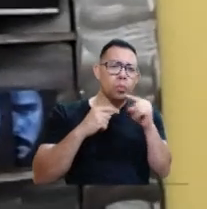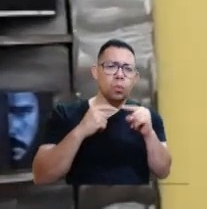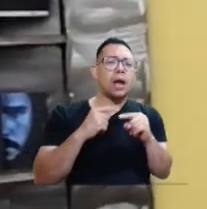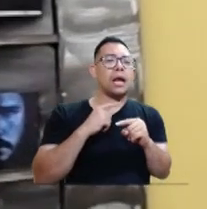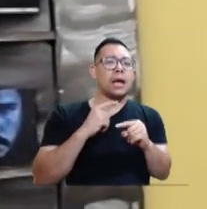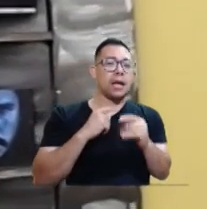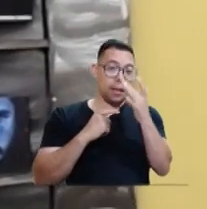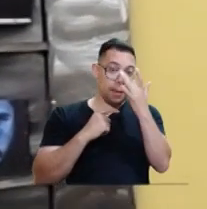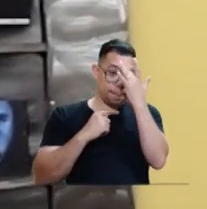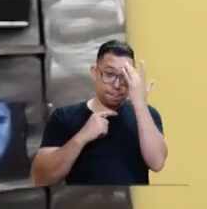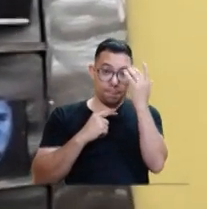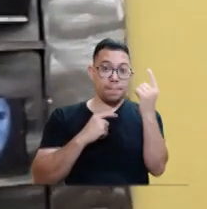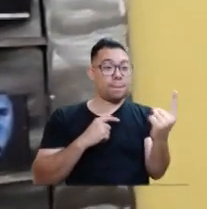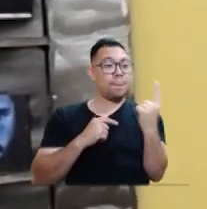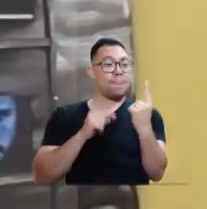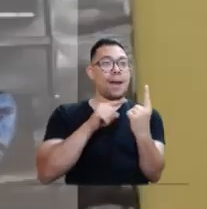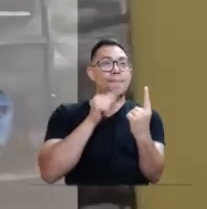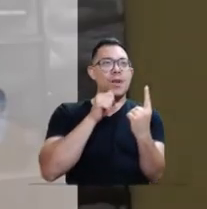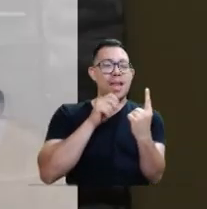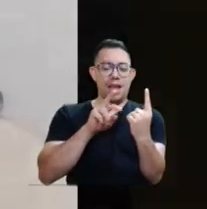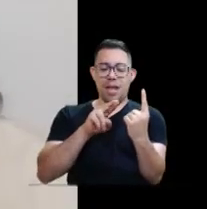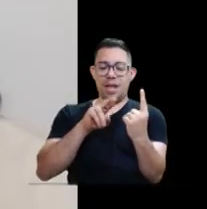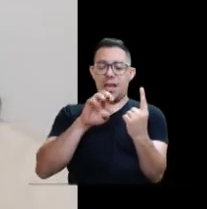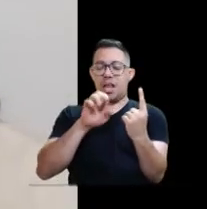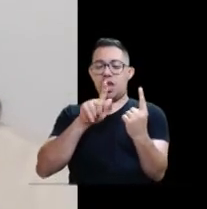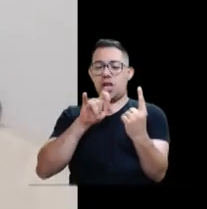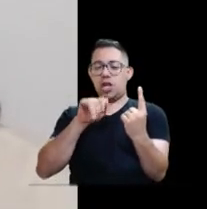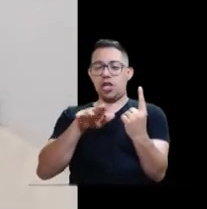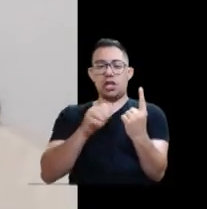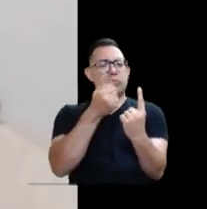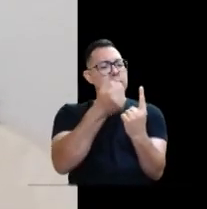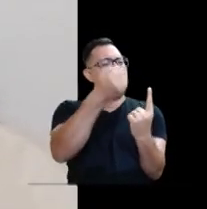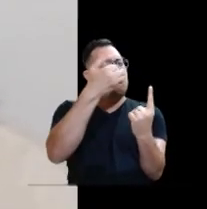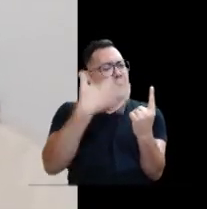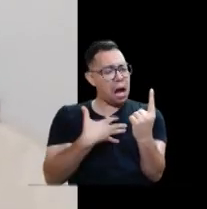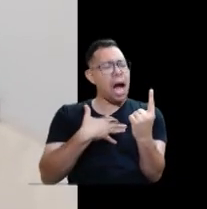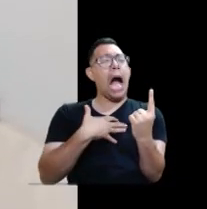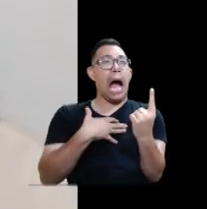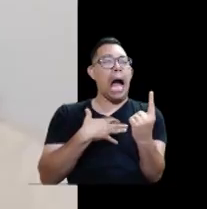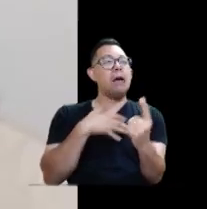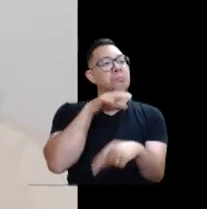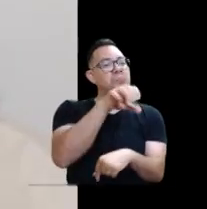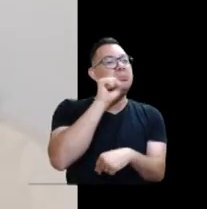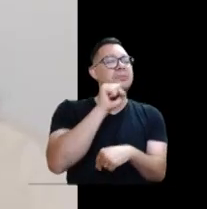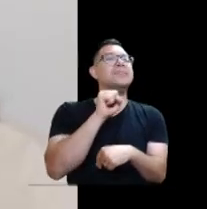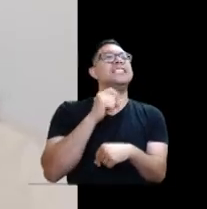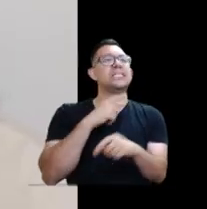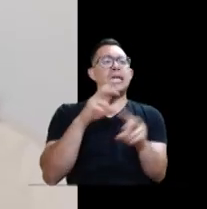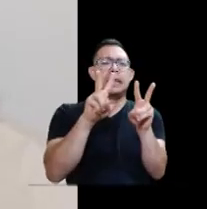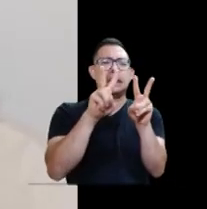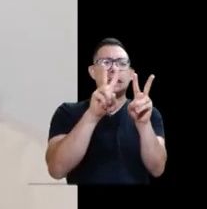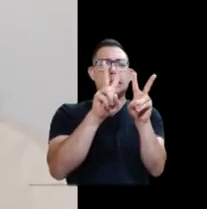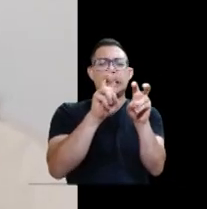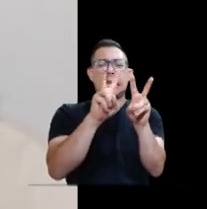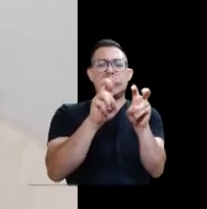a gente tinha dúvida, sempre tinha um funcionário ou a própria Regina para